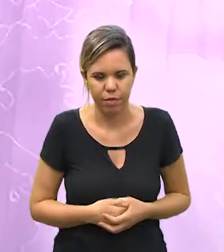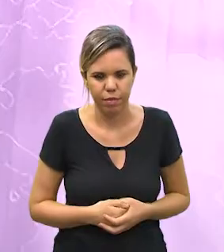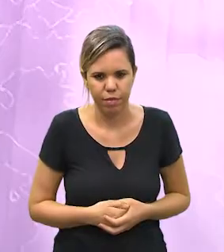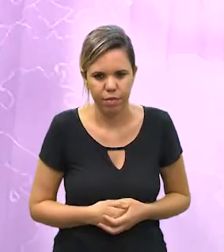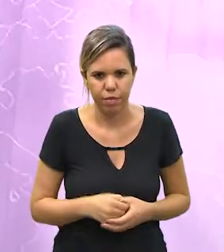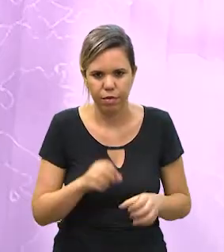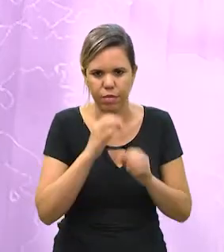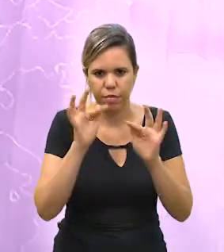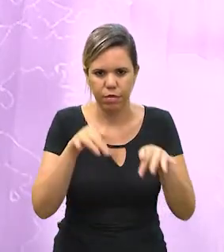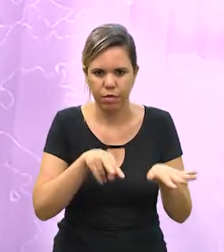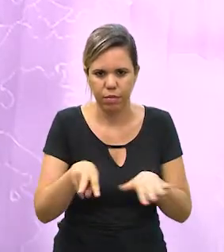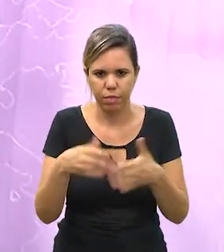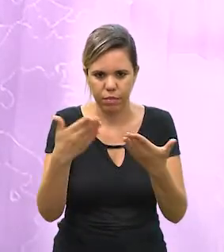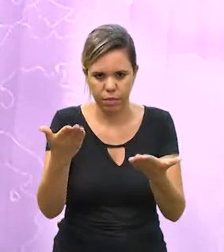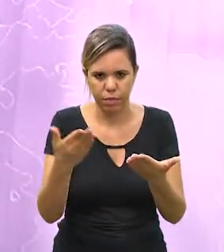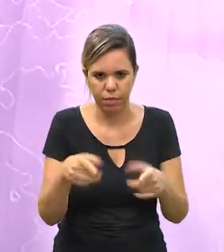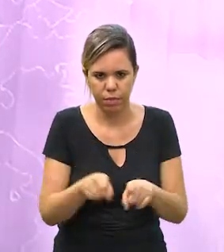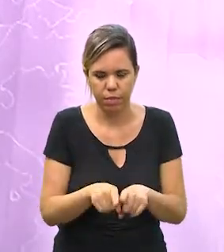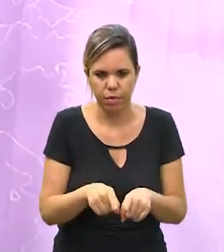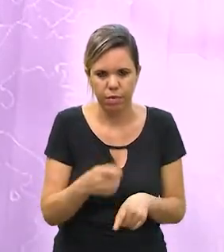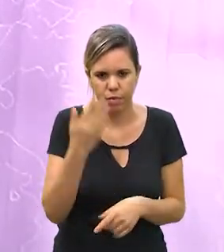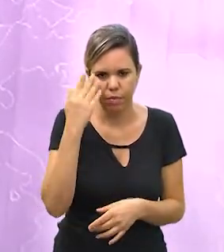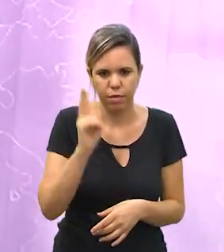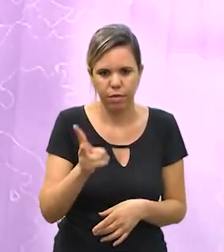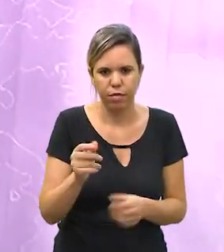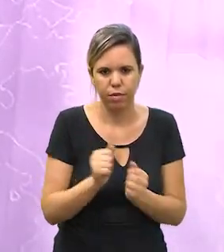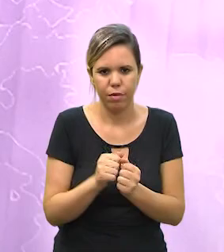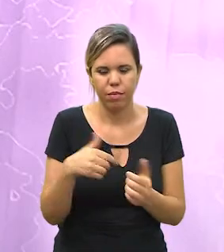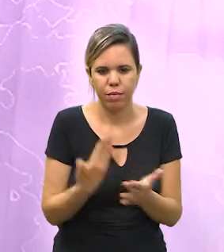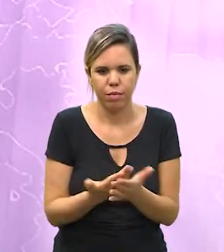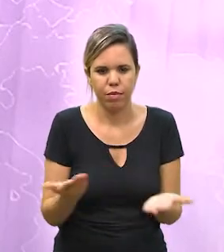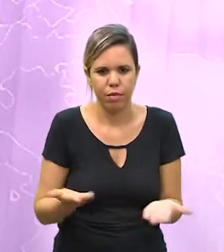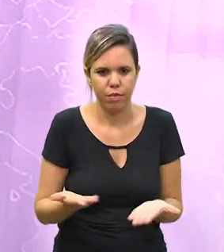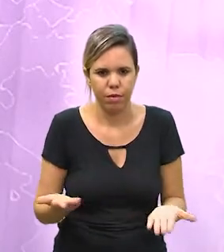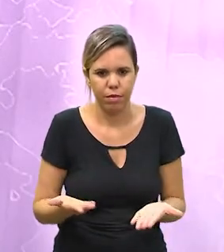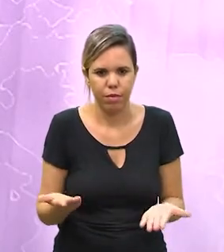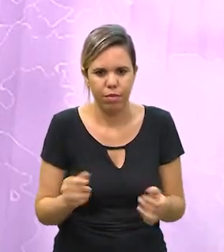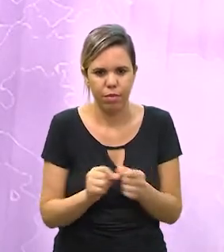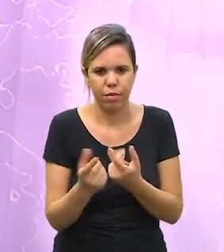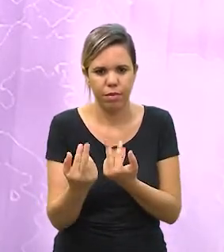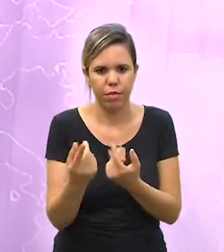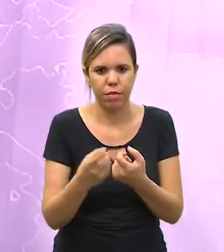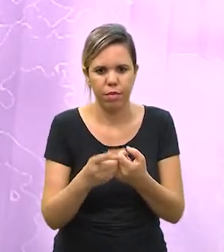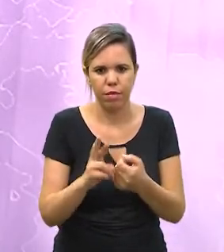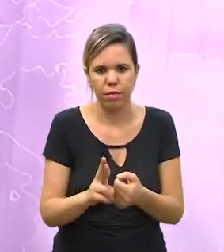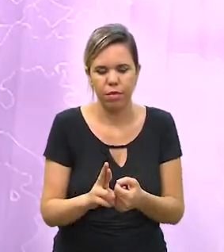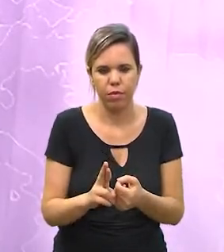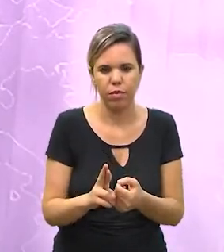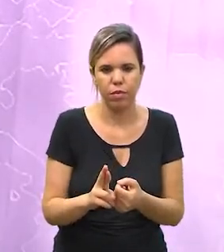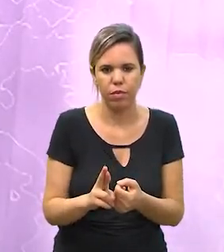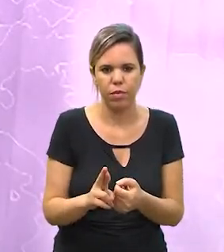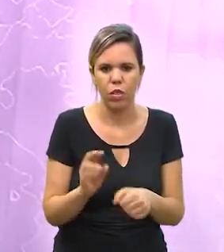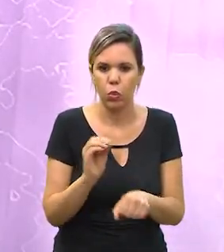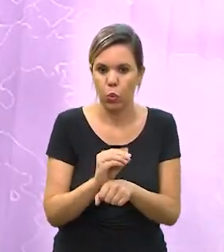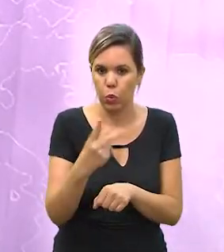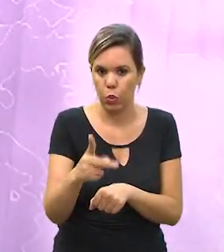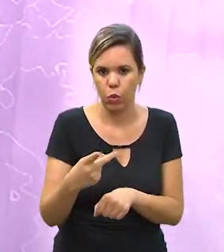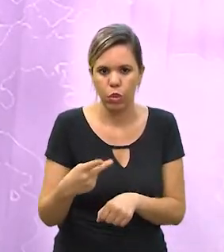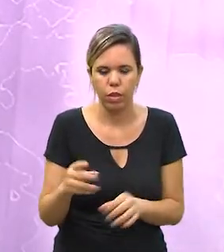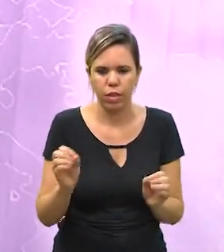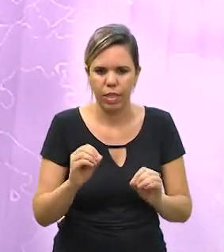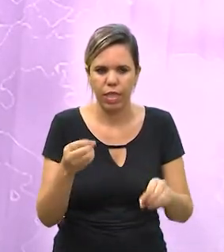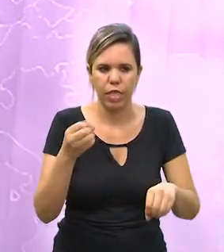obrigado, um ótimo fim de semana. Obrigado a você também que esteve aqui comigo até agora. E faça igual o Dr. Galani falou, cuide-se, nada de